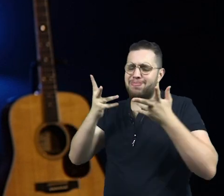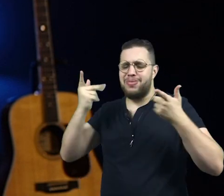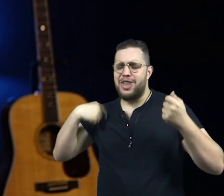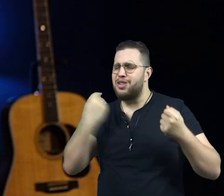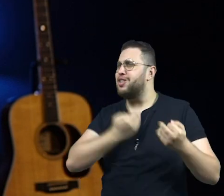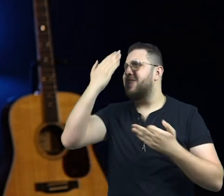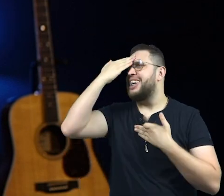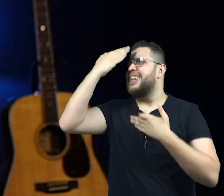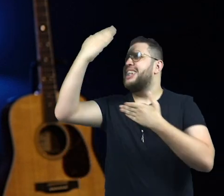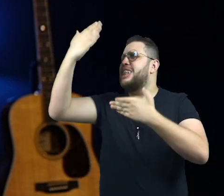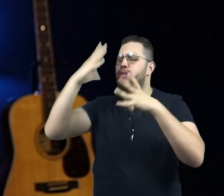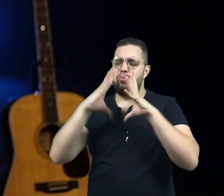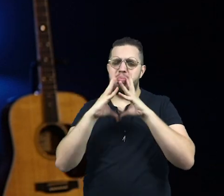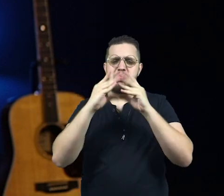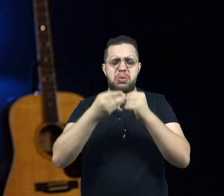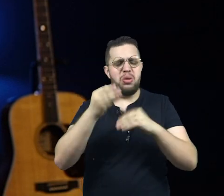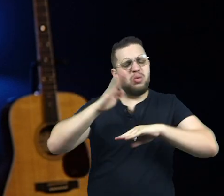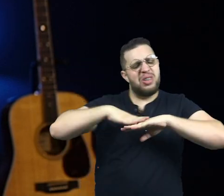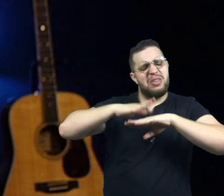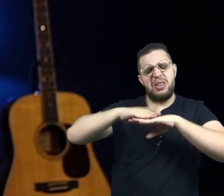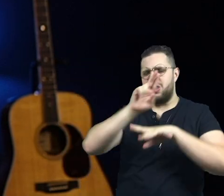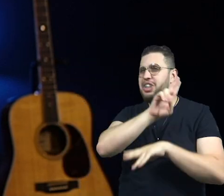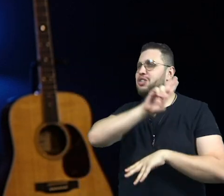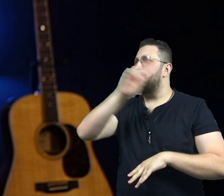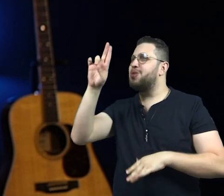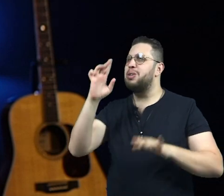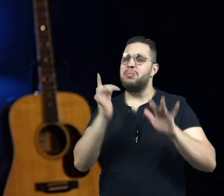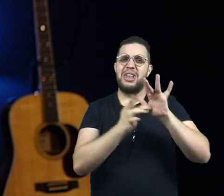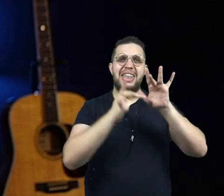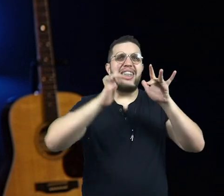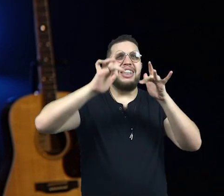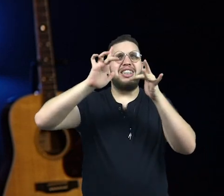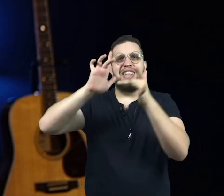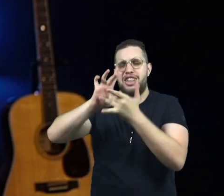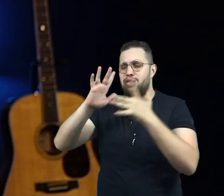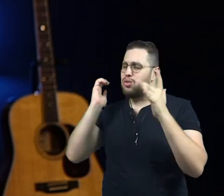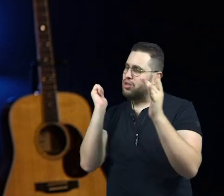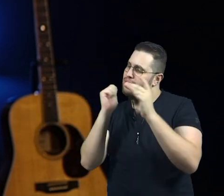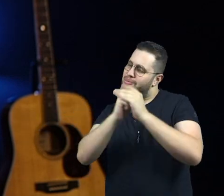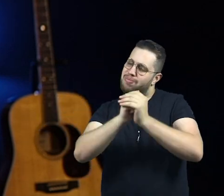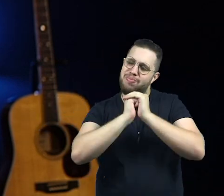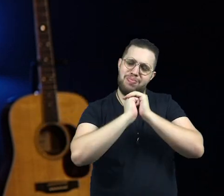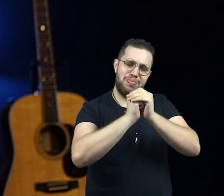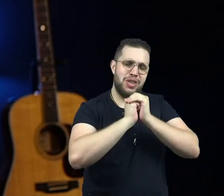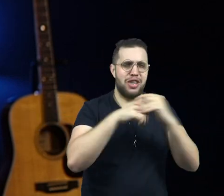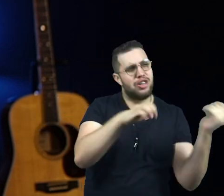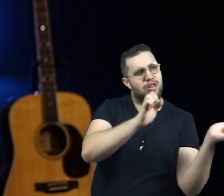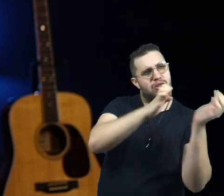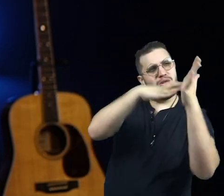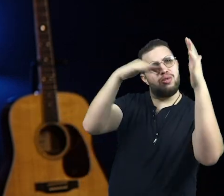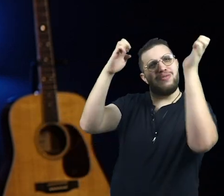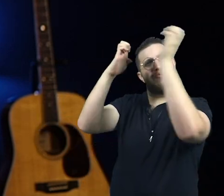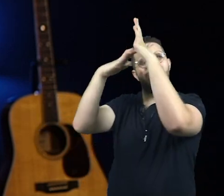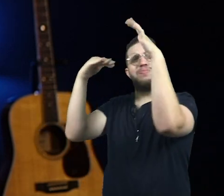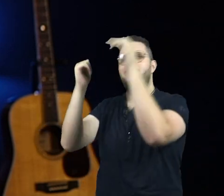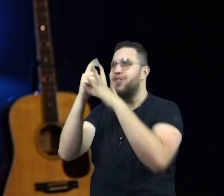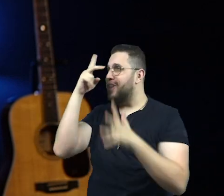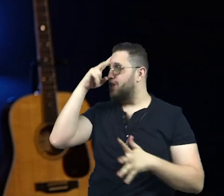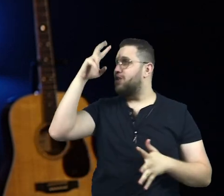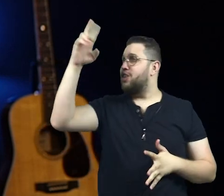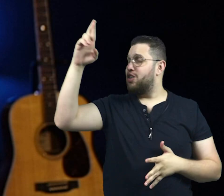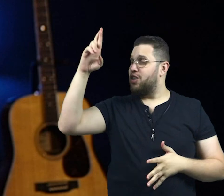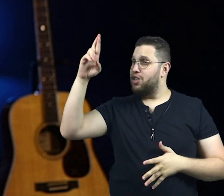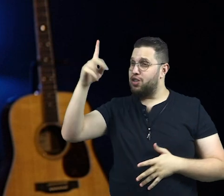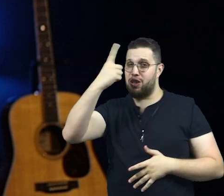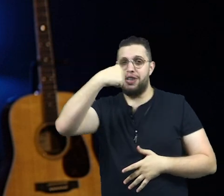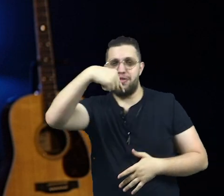agradecemos já por tudo. Em nome de Jesus. Amém. Louvado seja o Senhor Jesus. Vamos